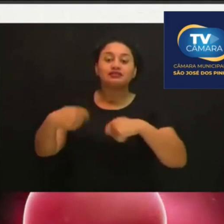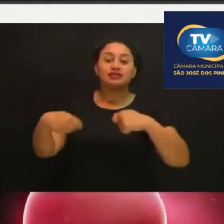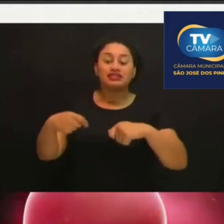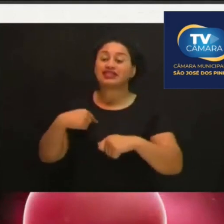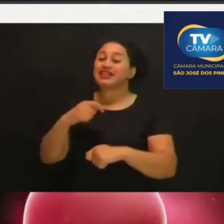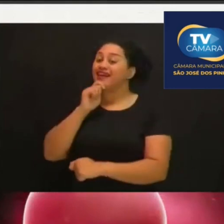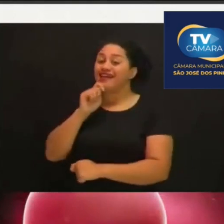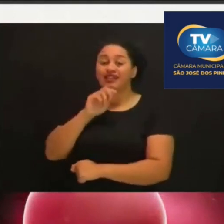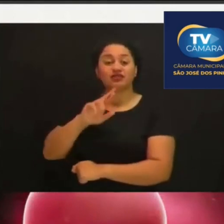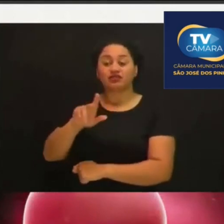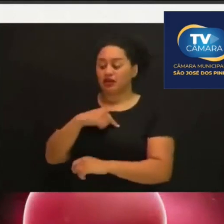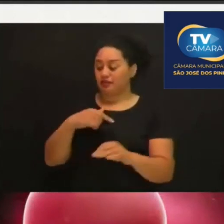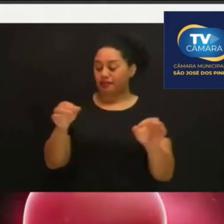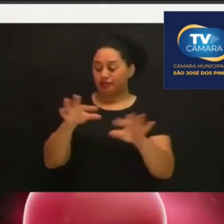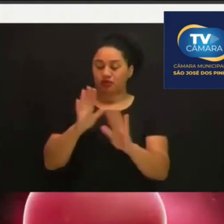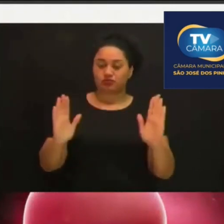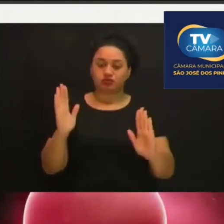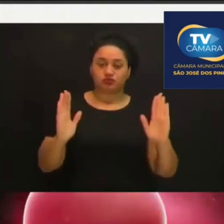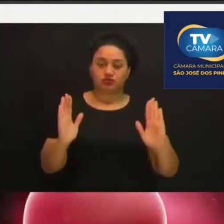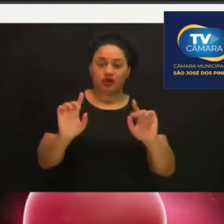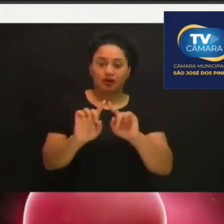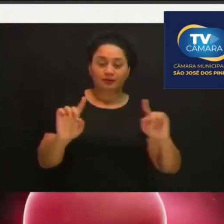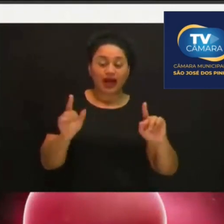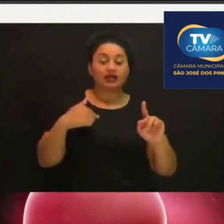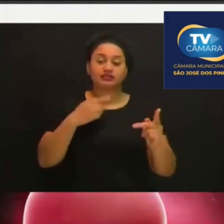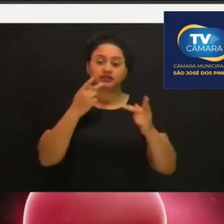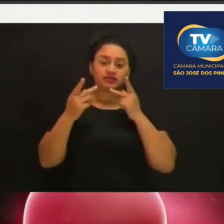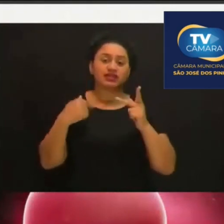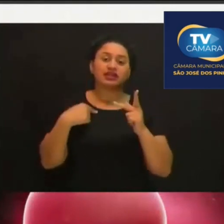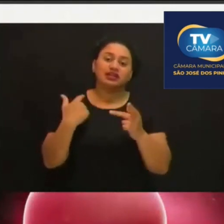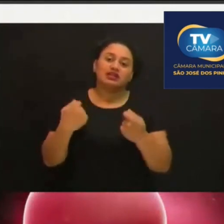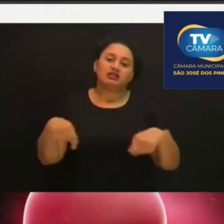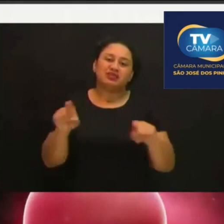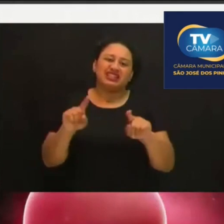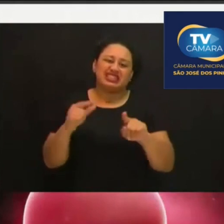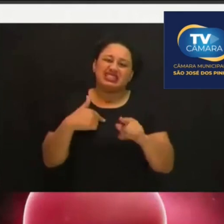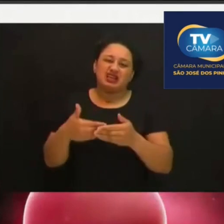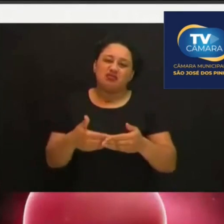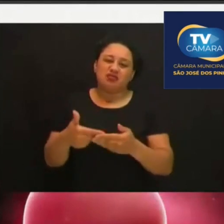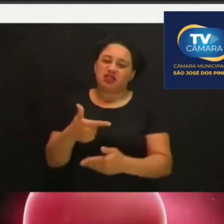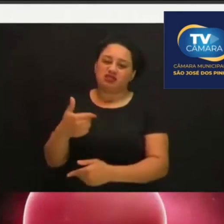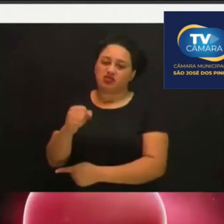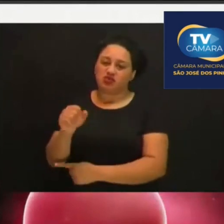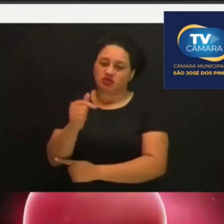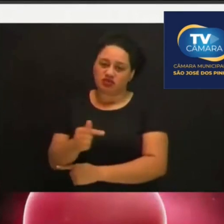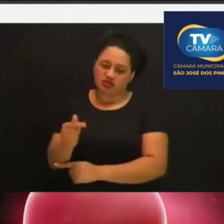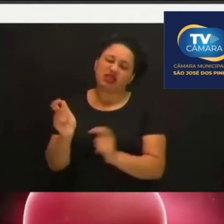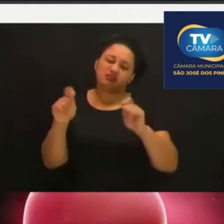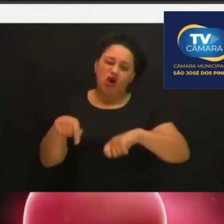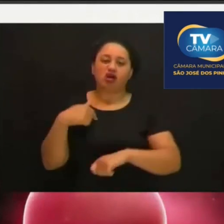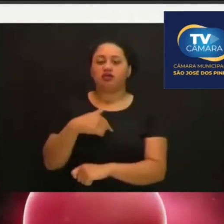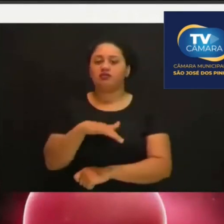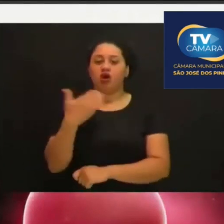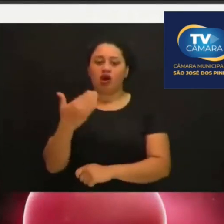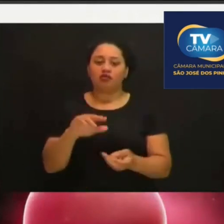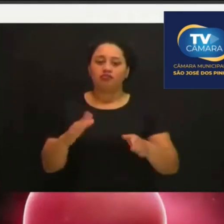está pronto nesta fase. Mas nós dizemos que não tem necessidade, que um bebê de 28 semanas pode morrer. Nós